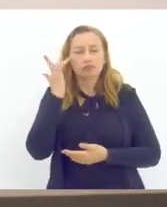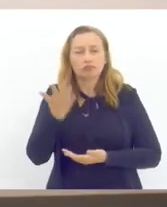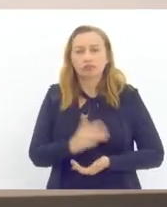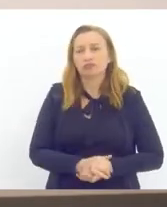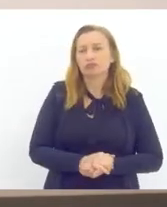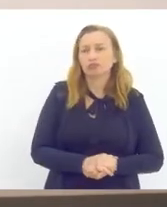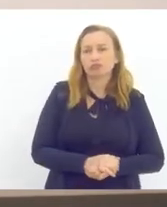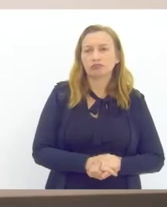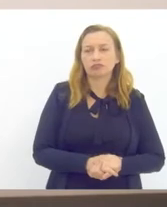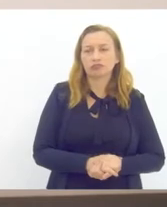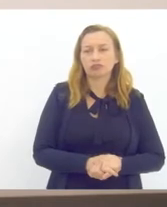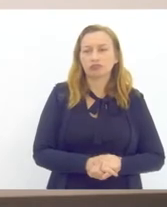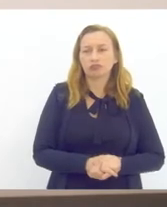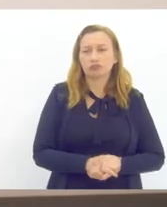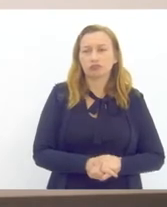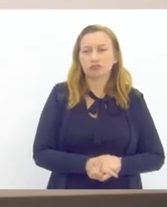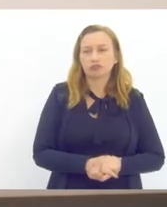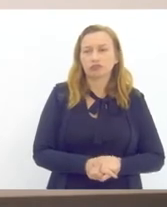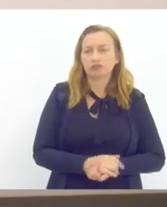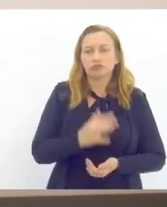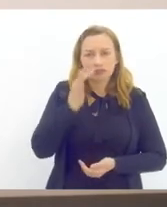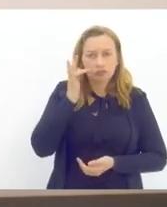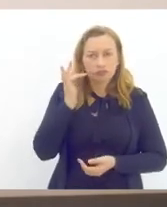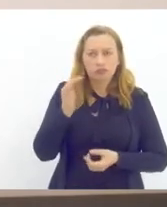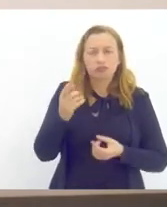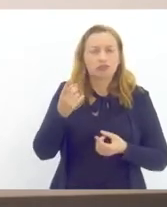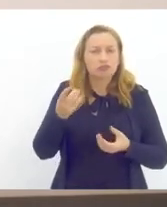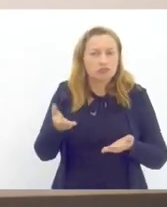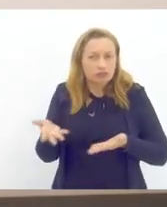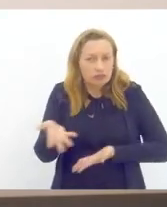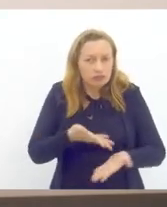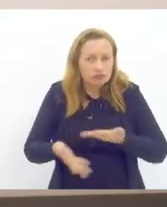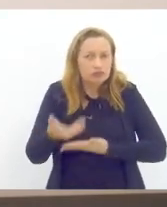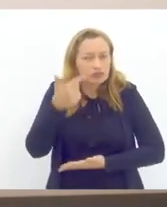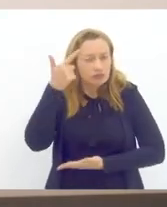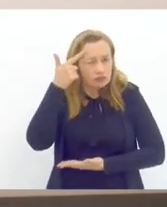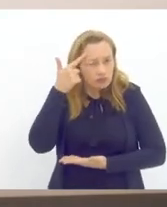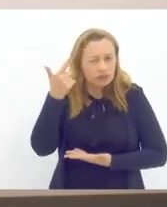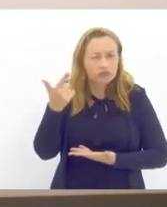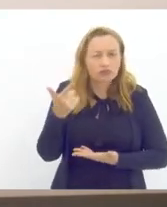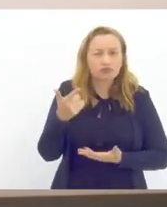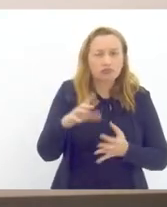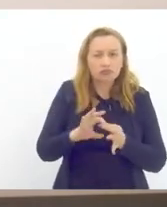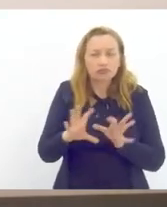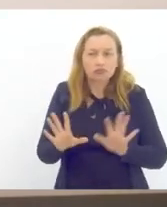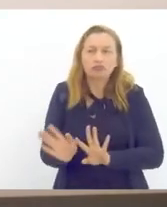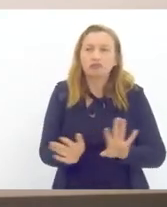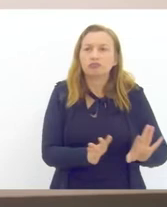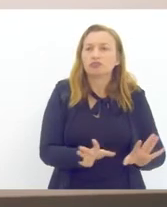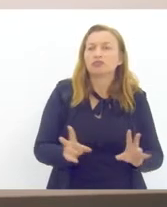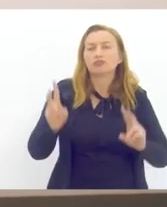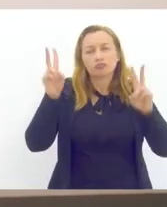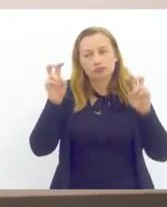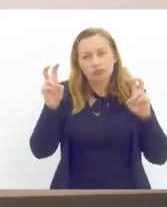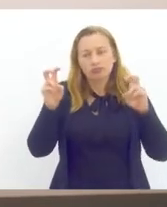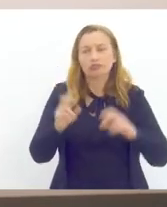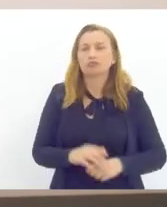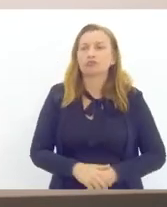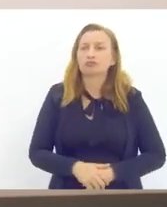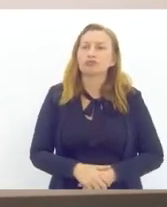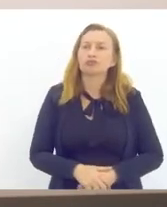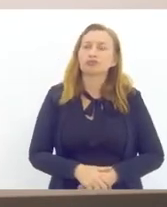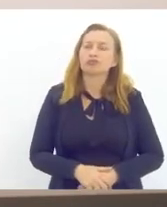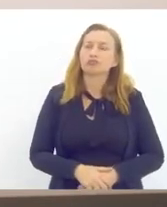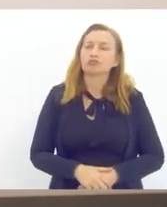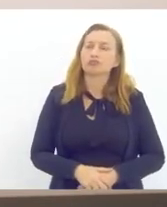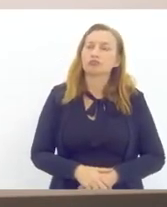mas, assim, Flávio, quero aqui compartilhar uma reflexão em aberto. Eu acho que esta matéria,